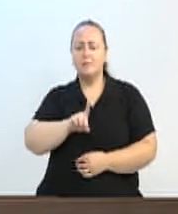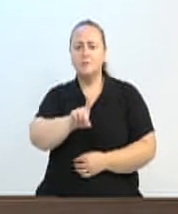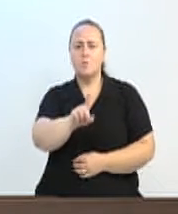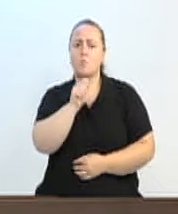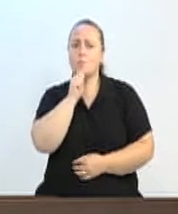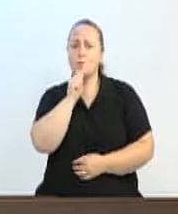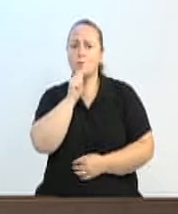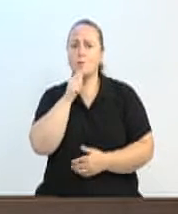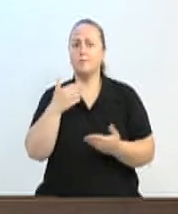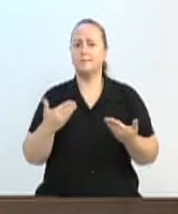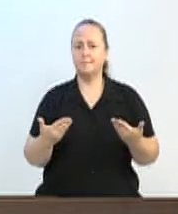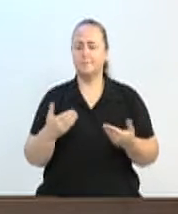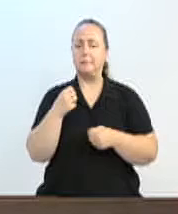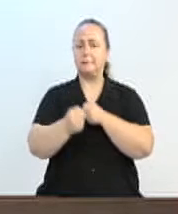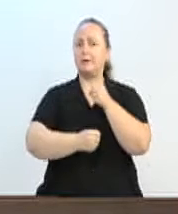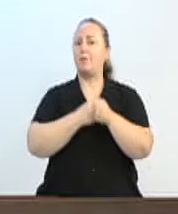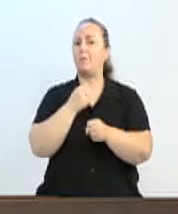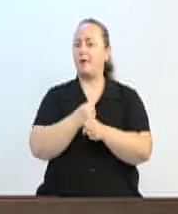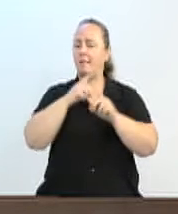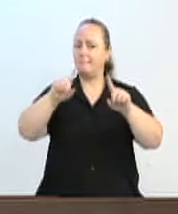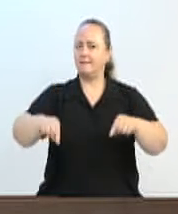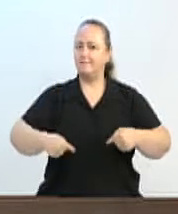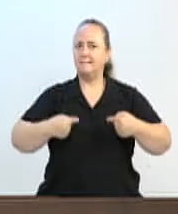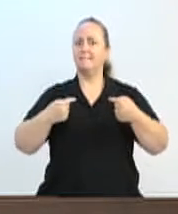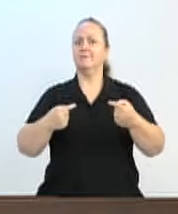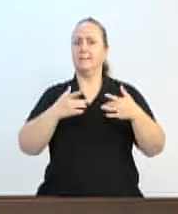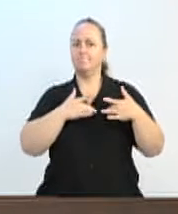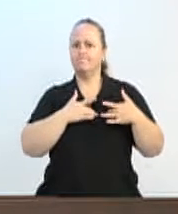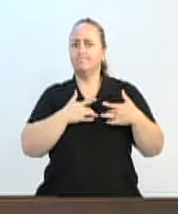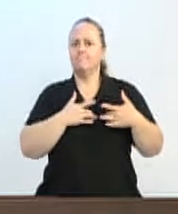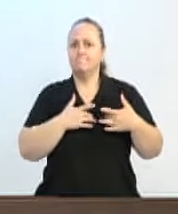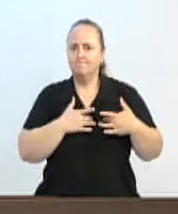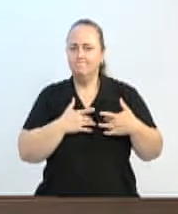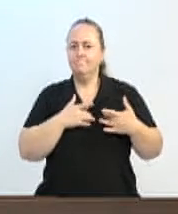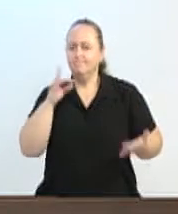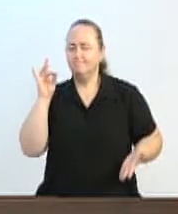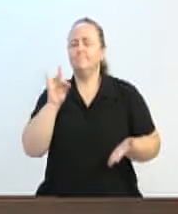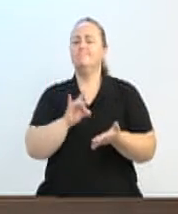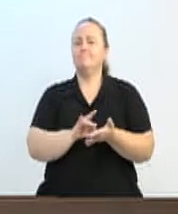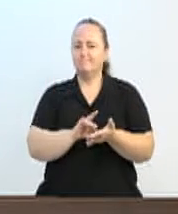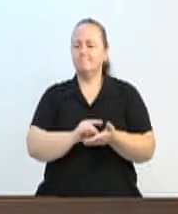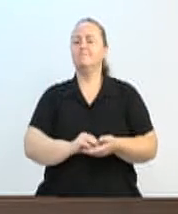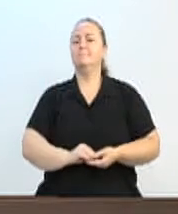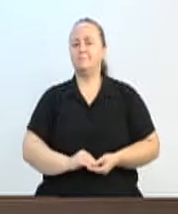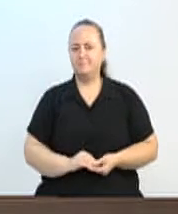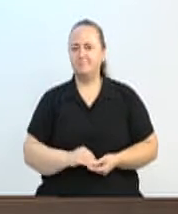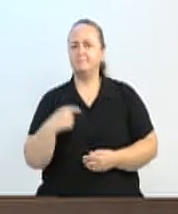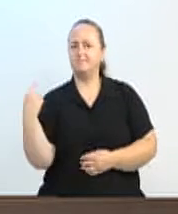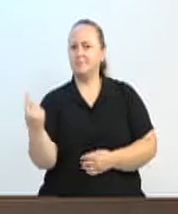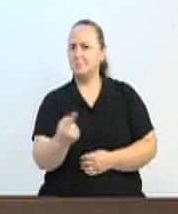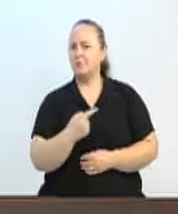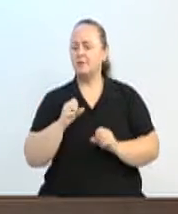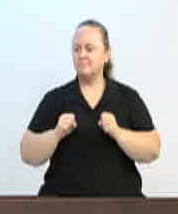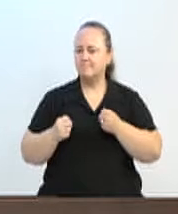e tanto vereador foi um ele tanto nós nos doamos de forma intensa intensa